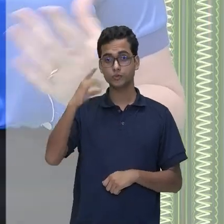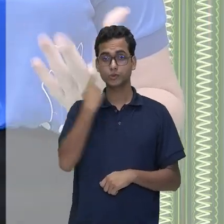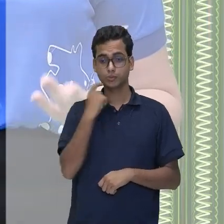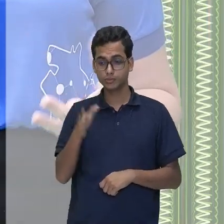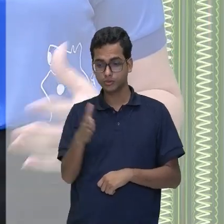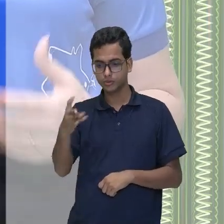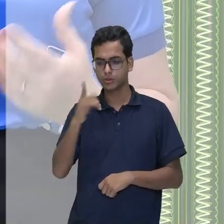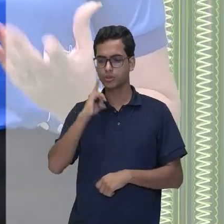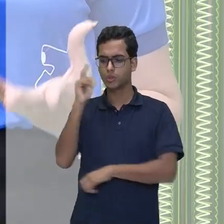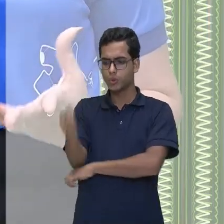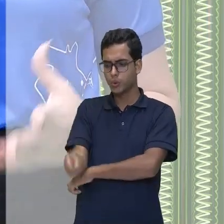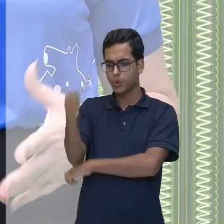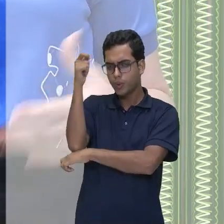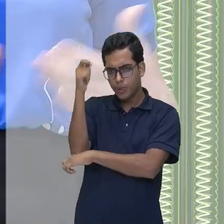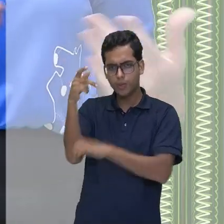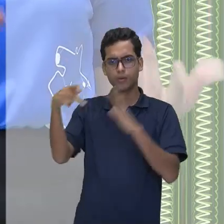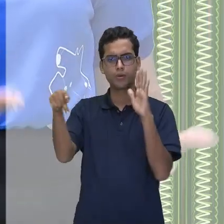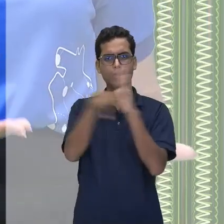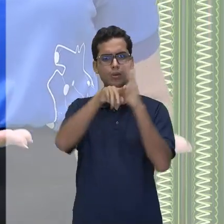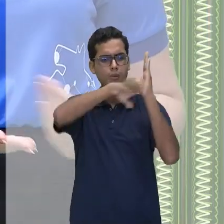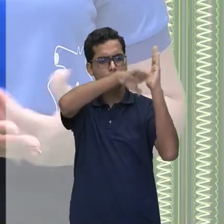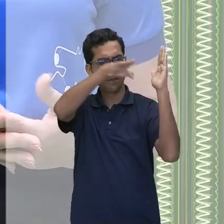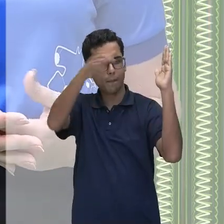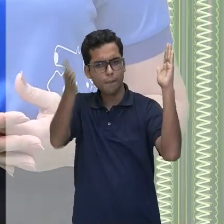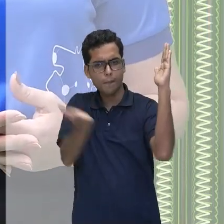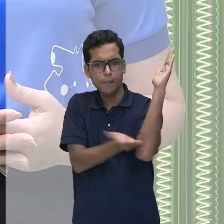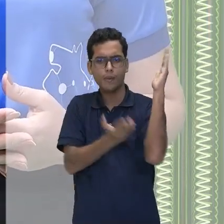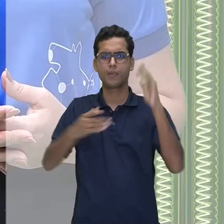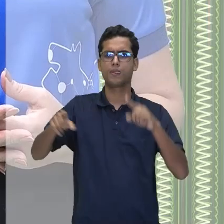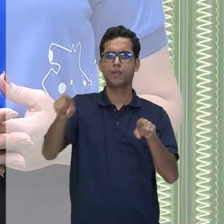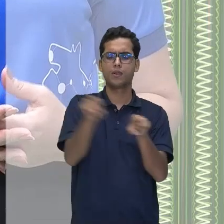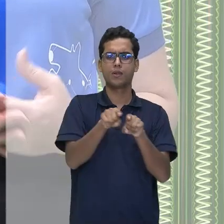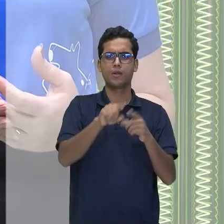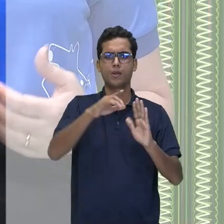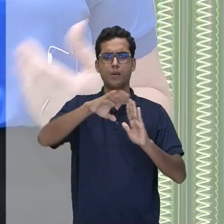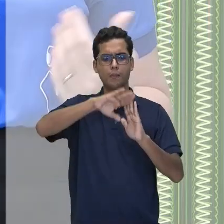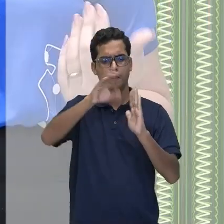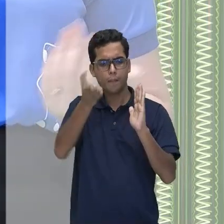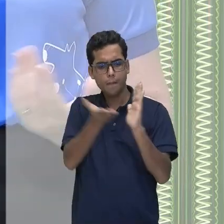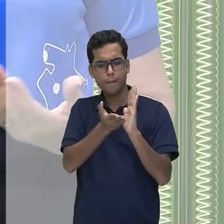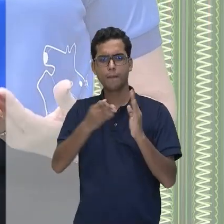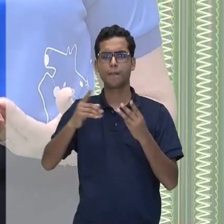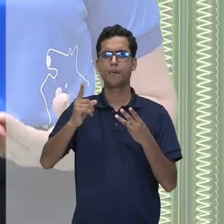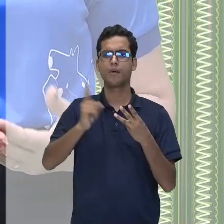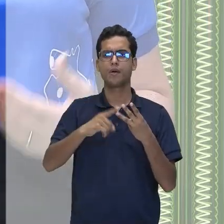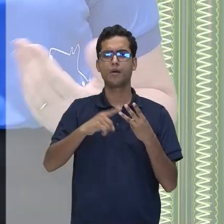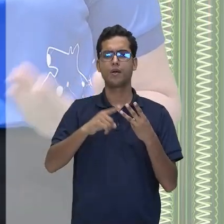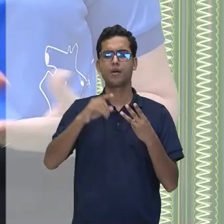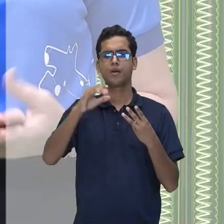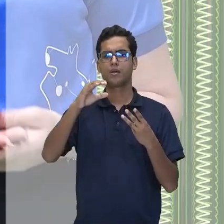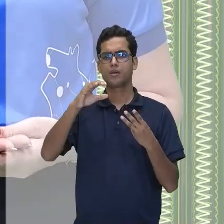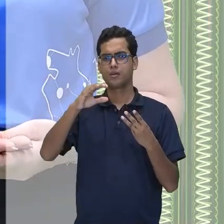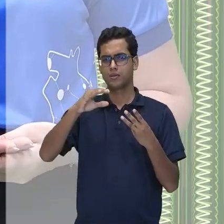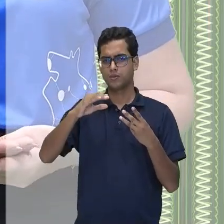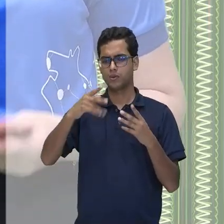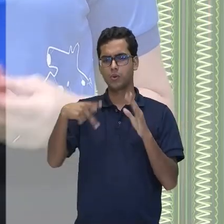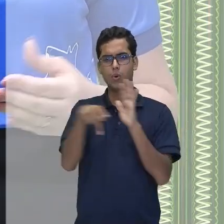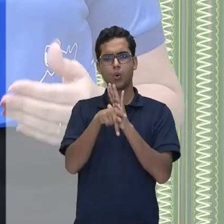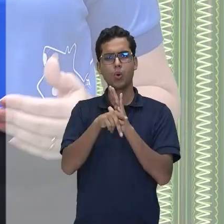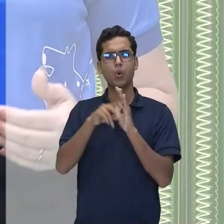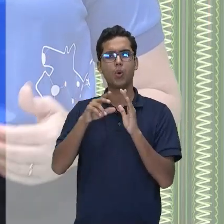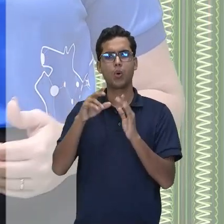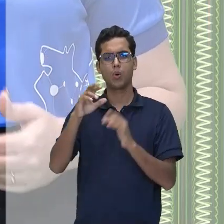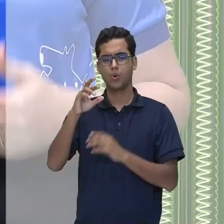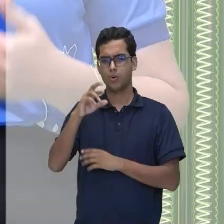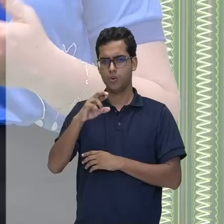o jaraqui, o pacu e outras espécies de peixes que são bastante apreciadas ali na nossa culinária, né? E